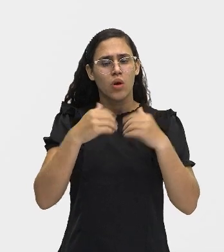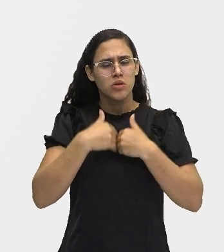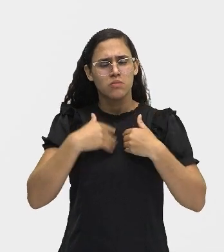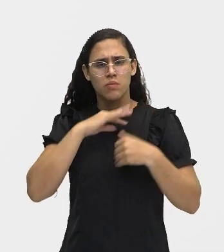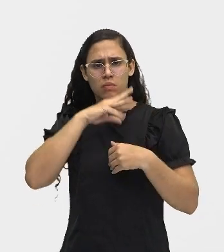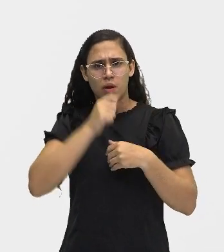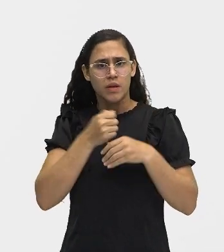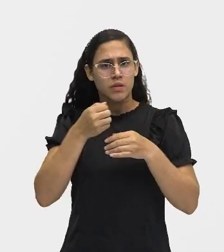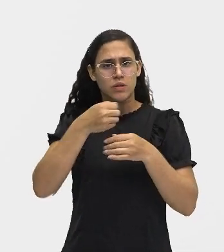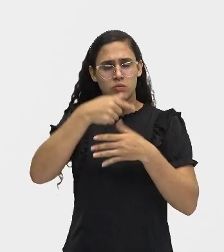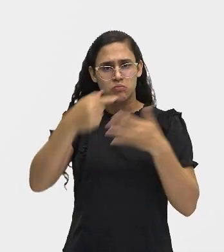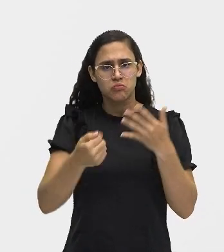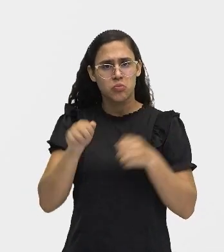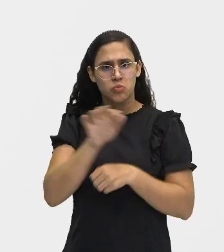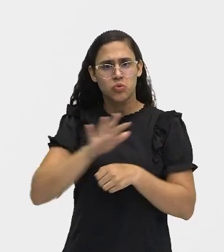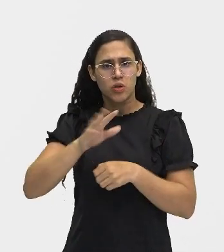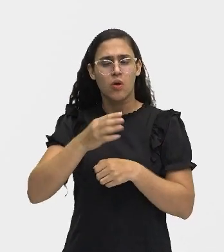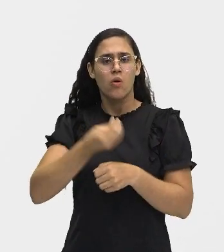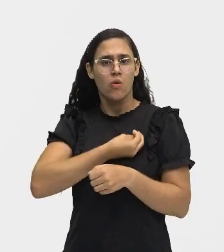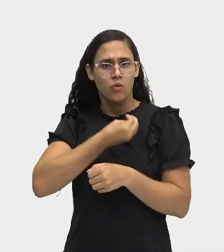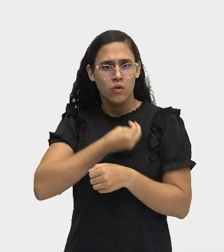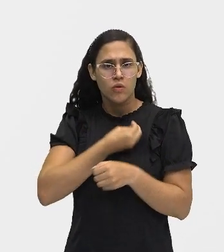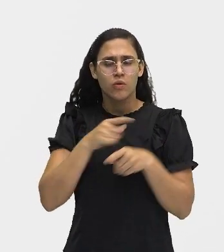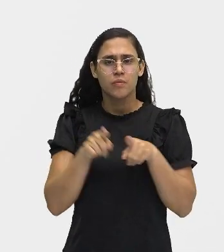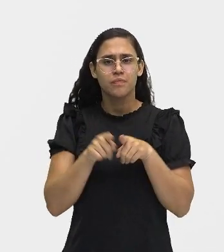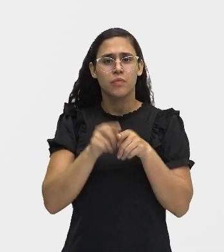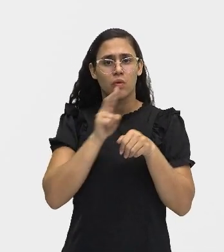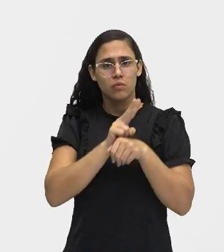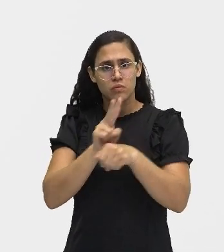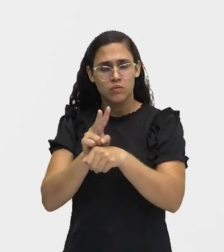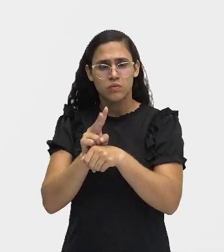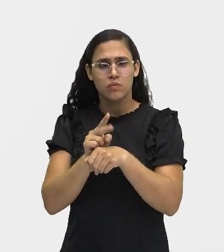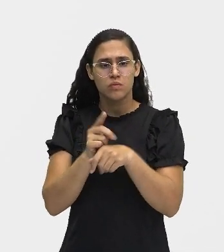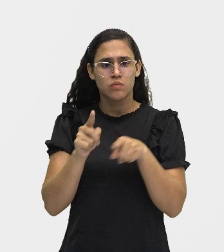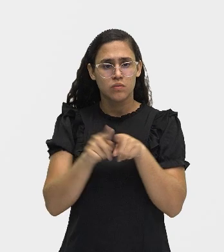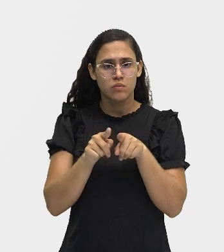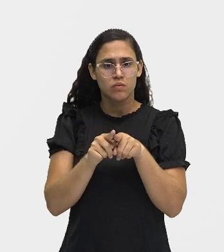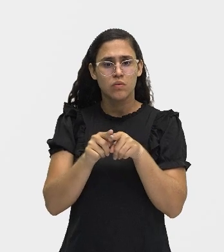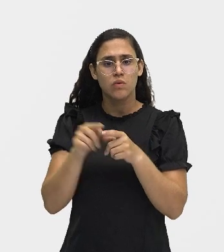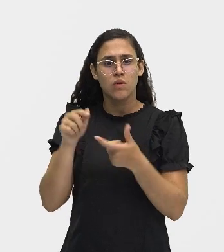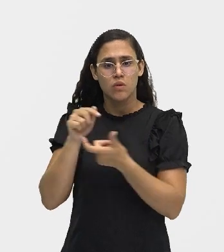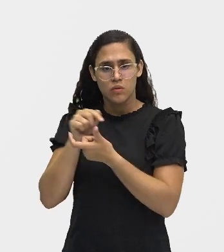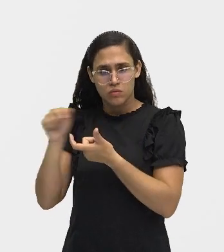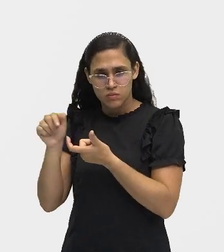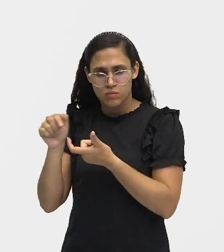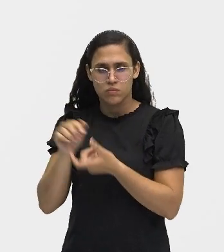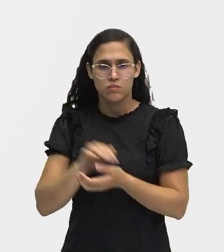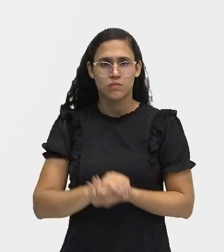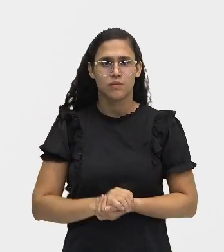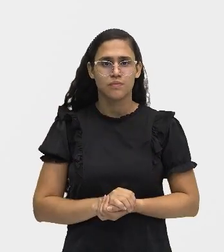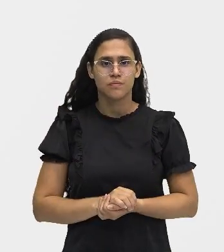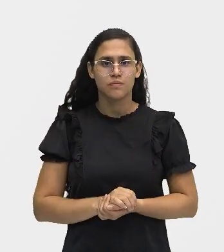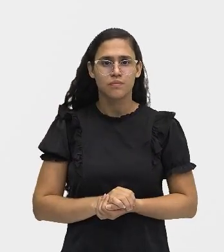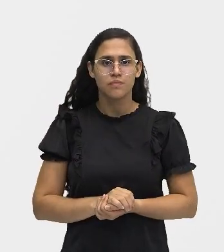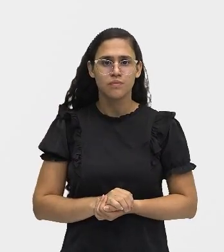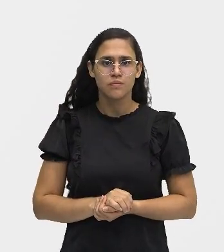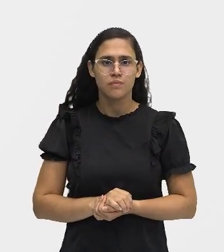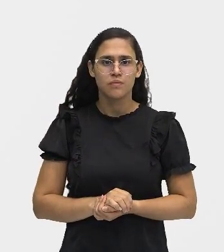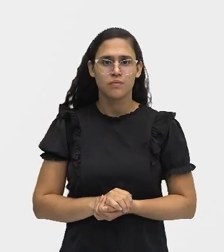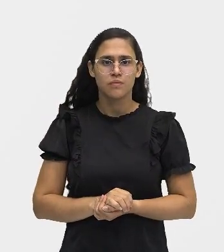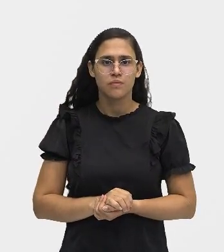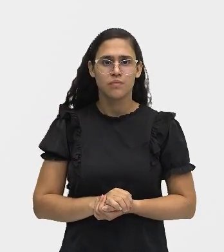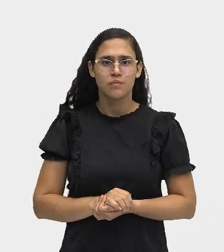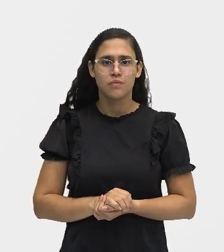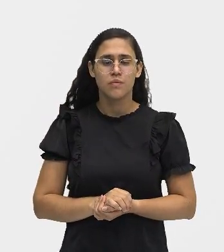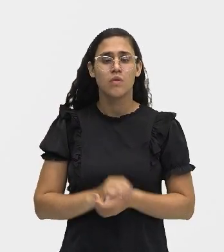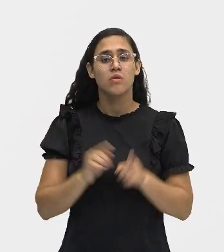né? E aí acontece essa forma de conservação, ou pode ser chamada também de mumificação, tá? E aí a gente